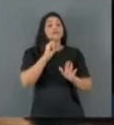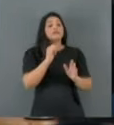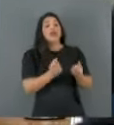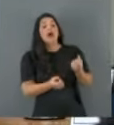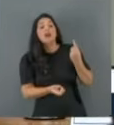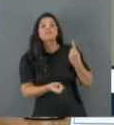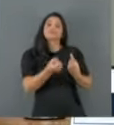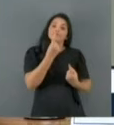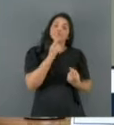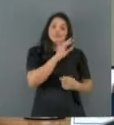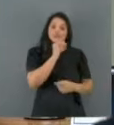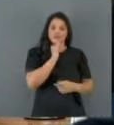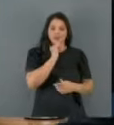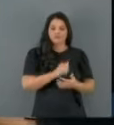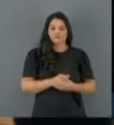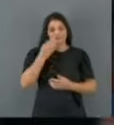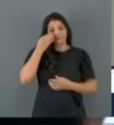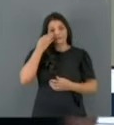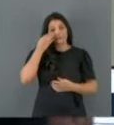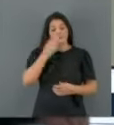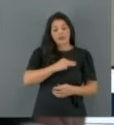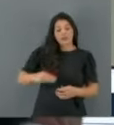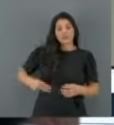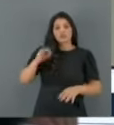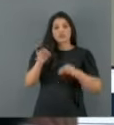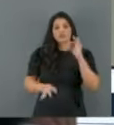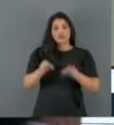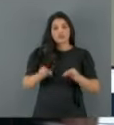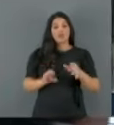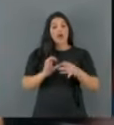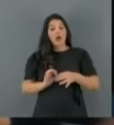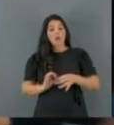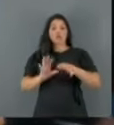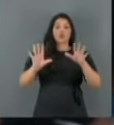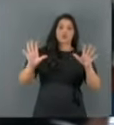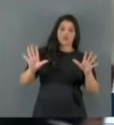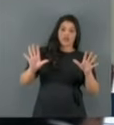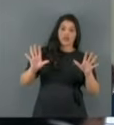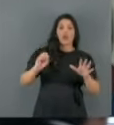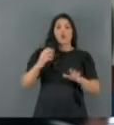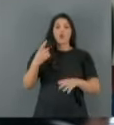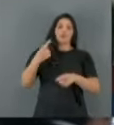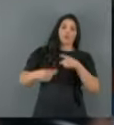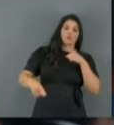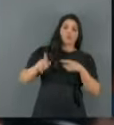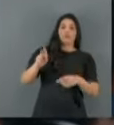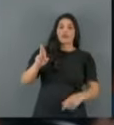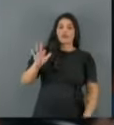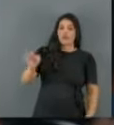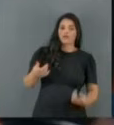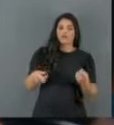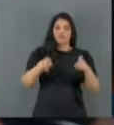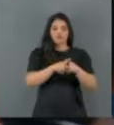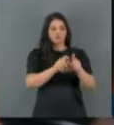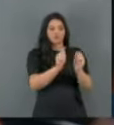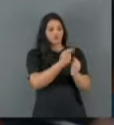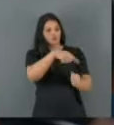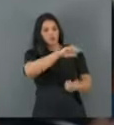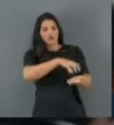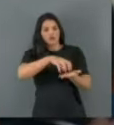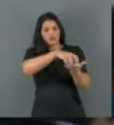situação. Compete ao Ministro de Estado da Justiça e Segurança Pública autorizar ou determinar o emprego da PRF em cooperação com os demais órgãos